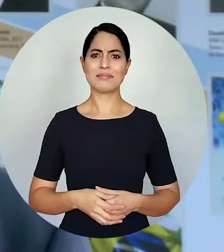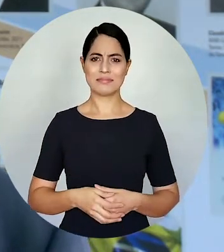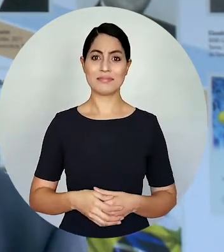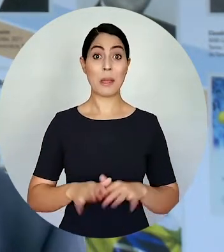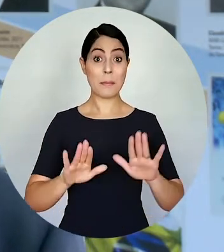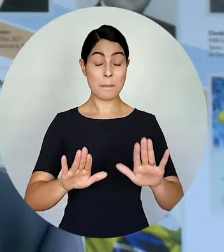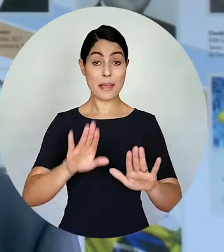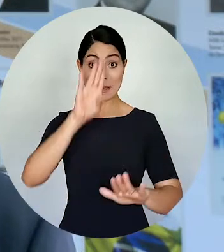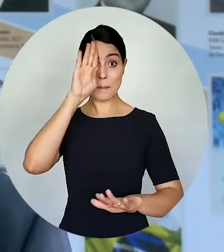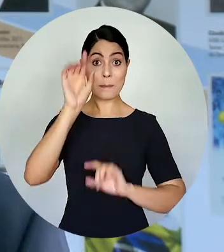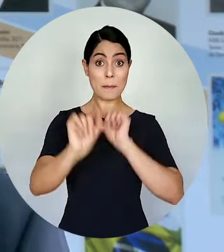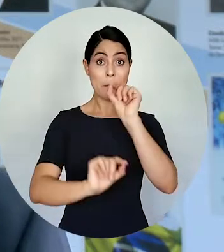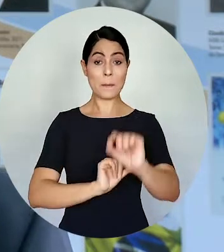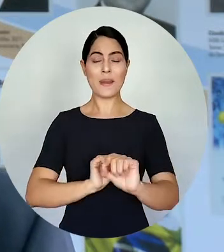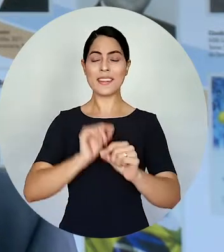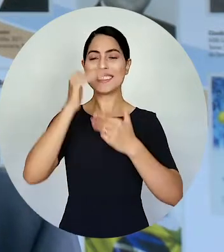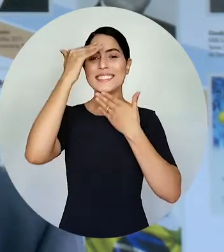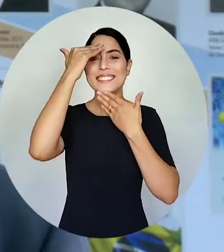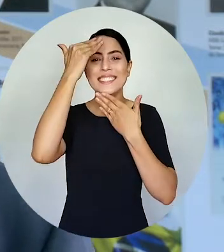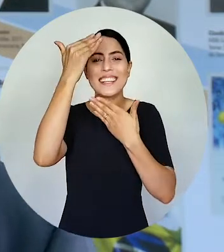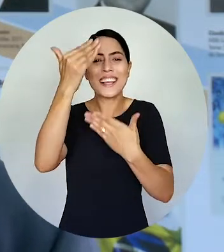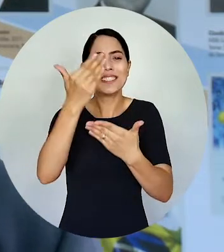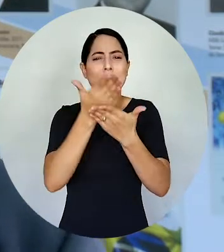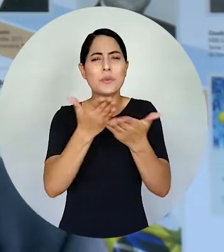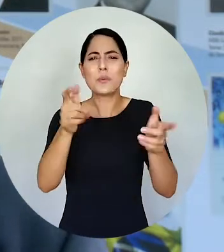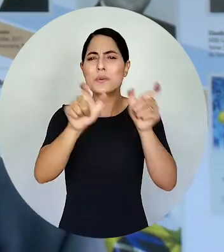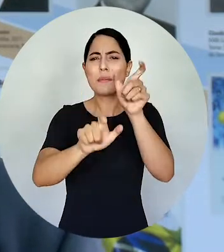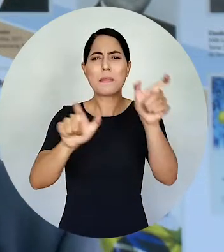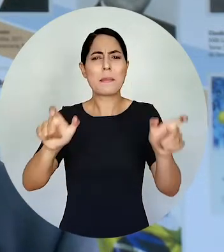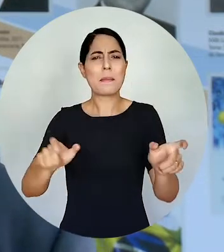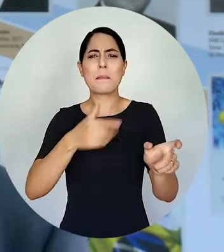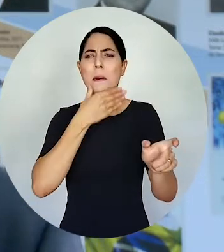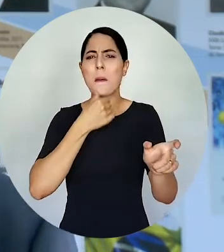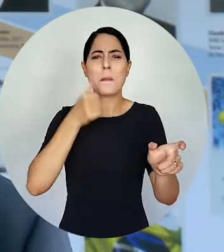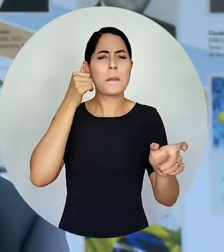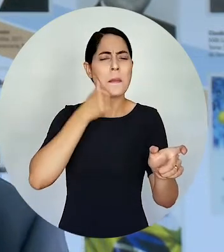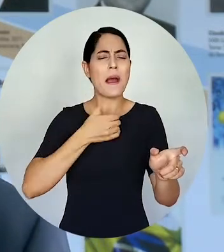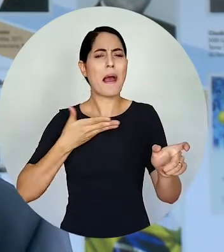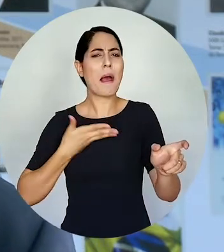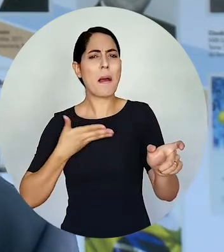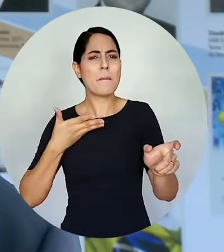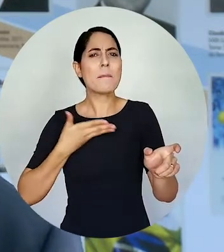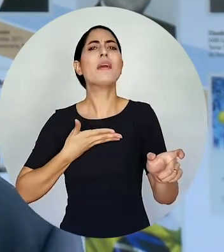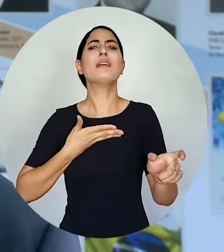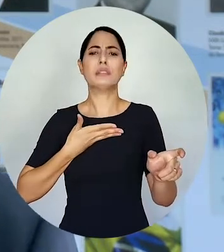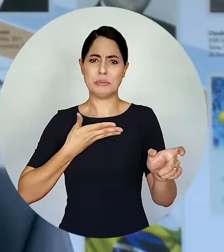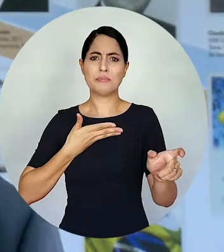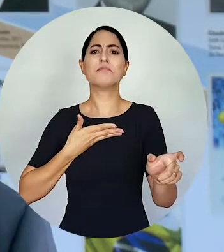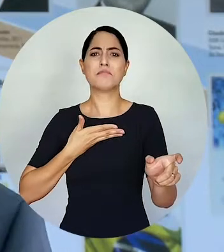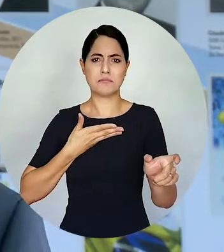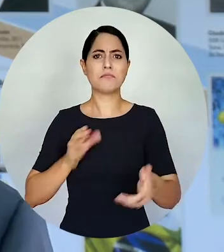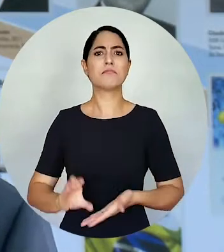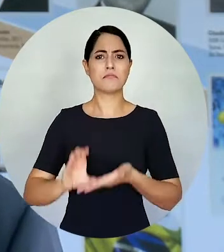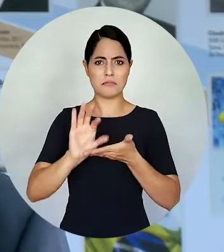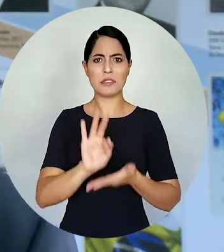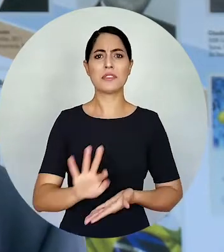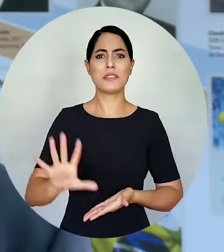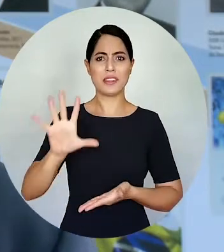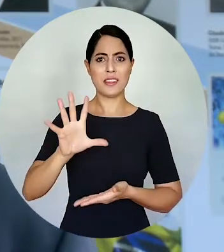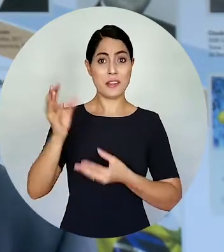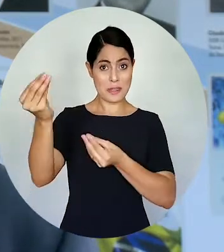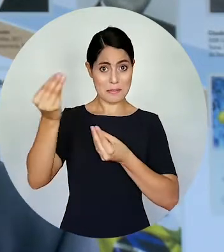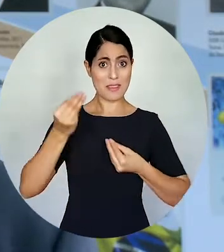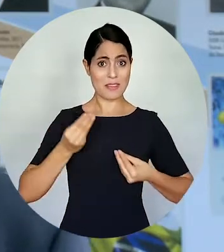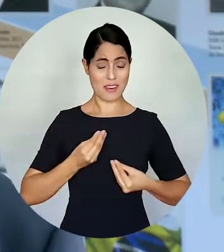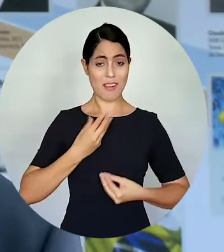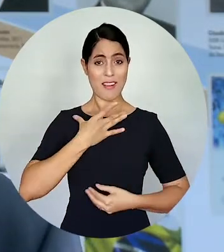com uma eterna gratidão a todos os meus colegas, amigos e amigas do Conselho Federal que me